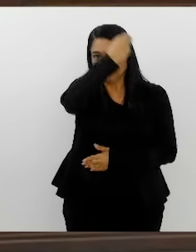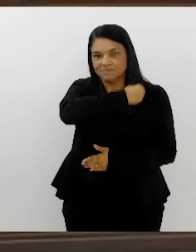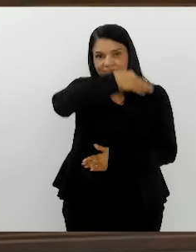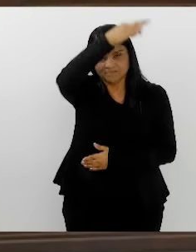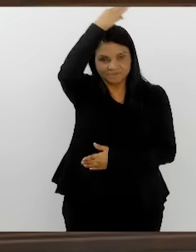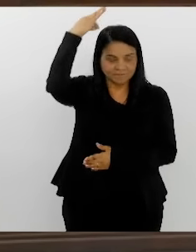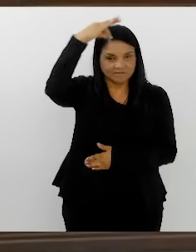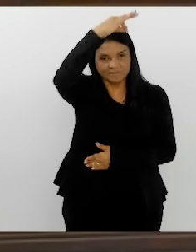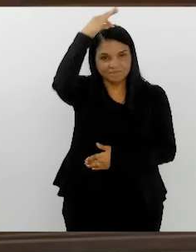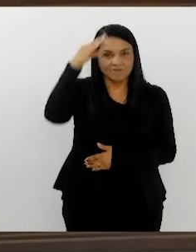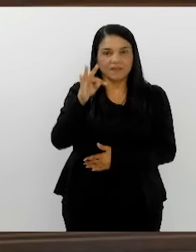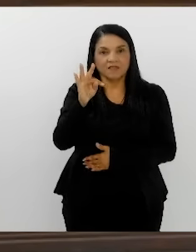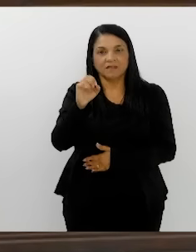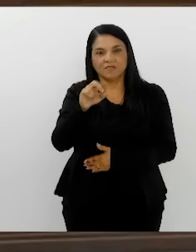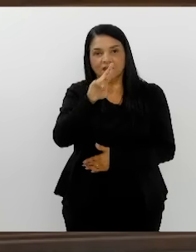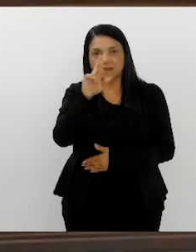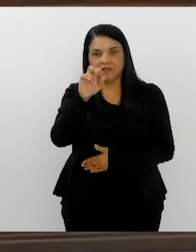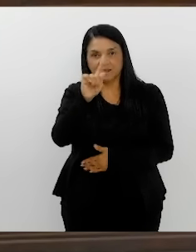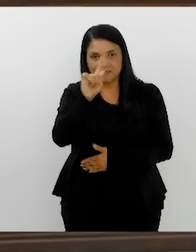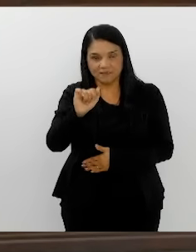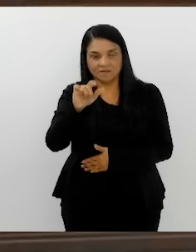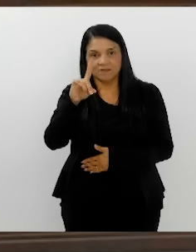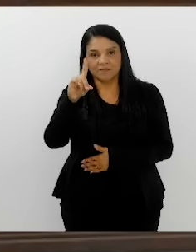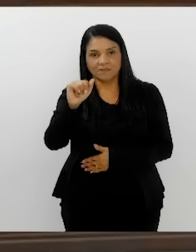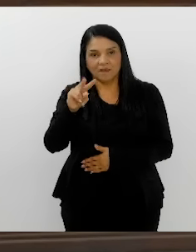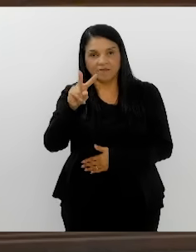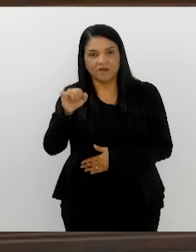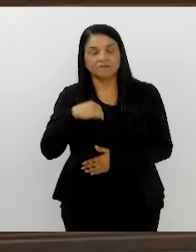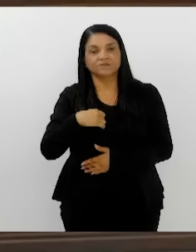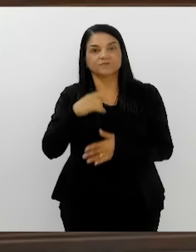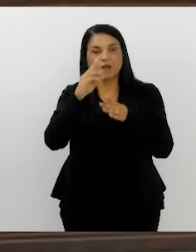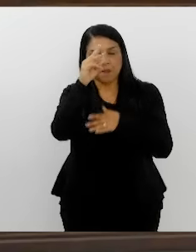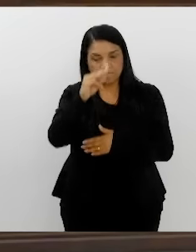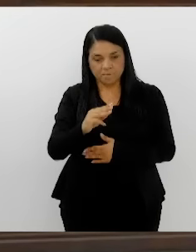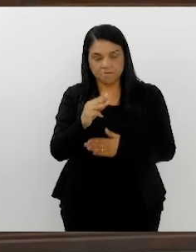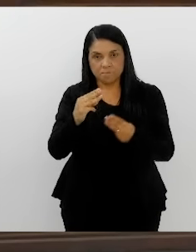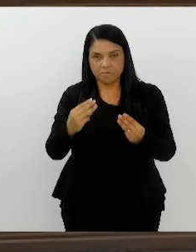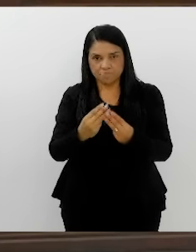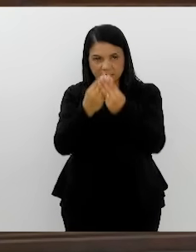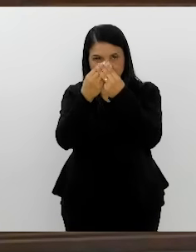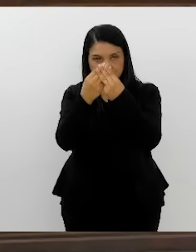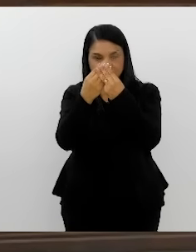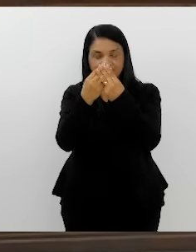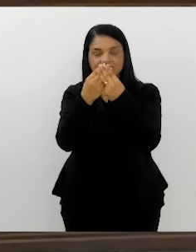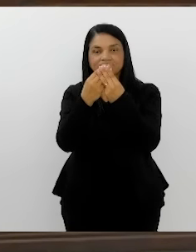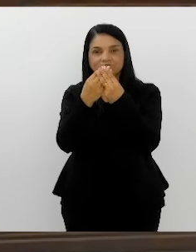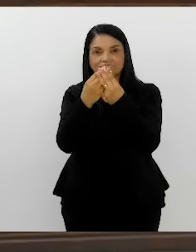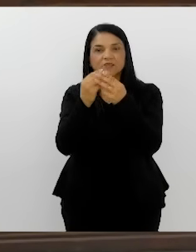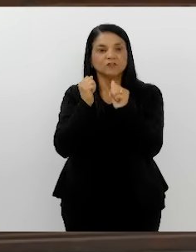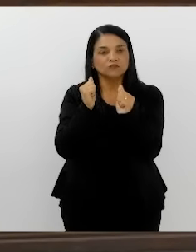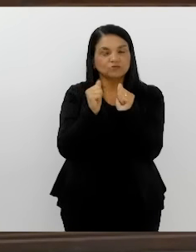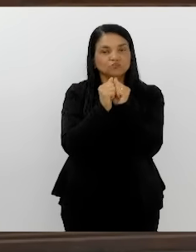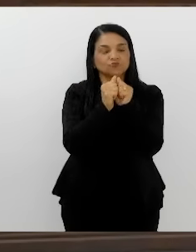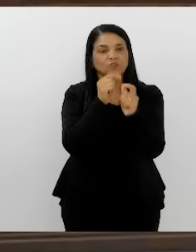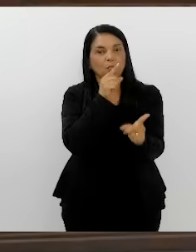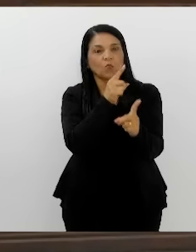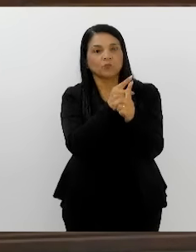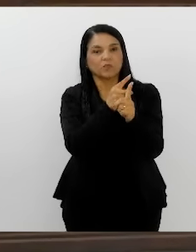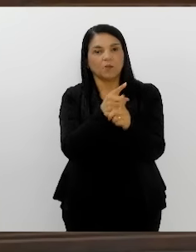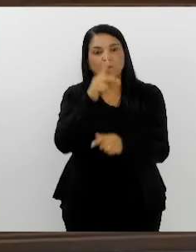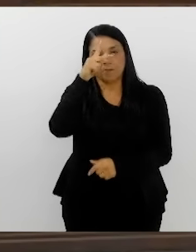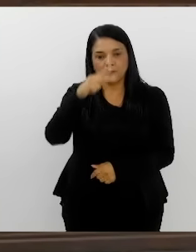celebrou uma missa no Carmelo. Que graça de Nossa Senhora, graças a esse encontro com o Padre Guerra, pude